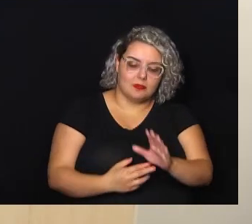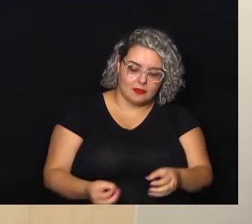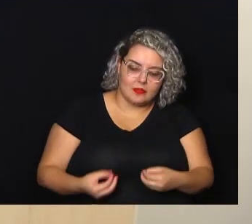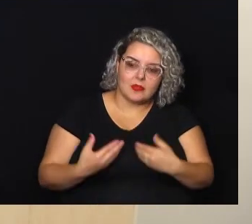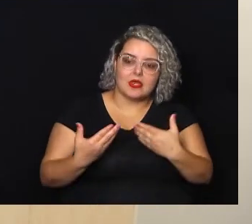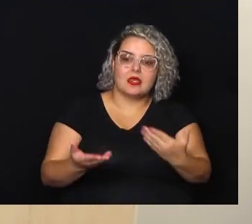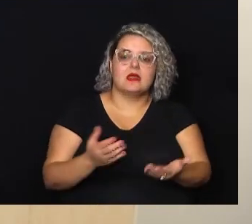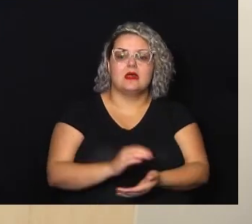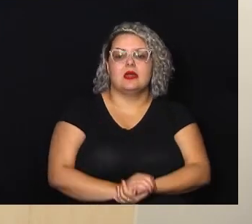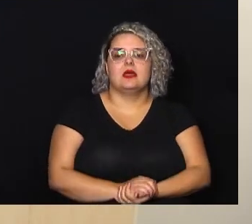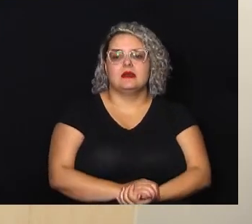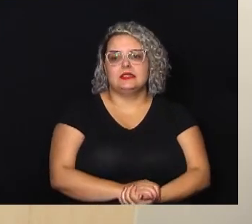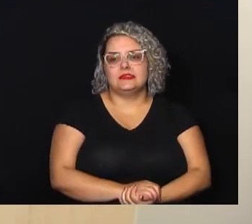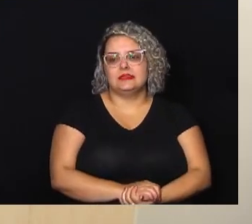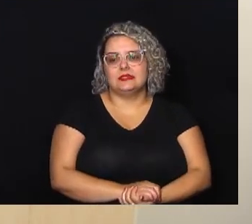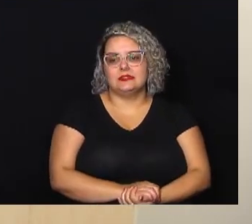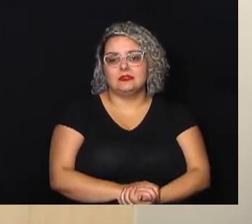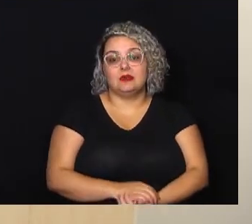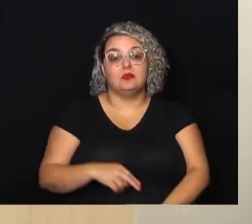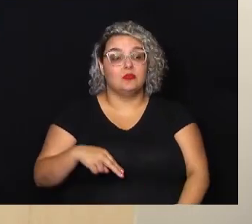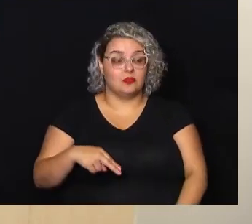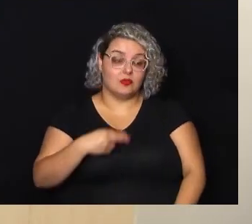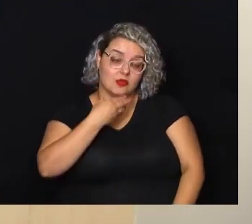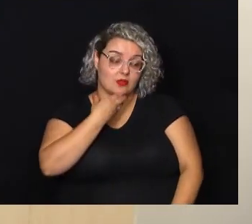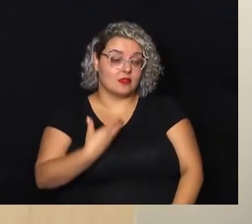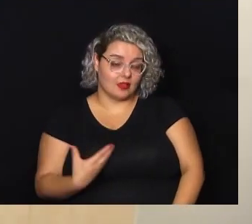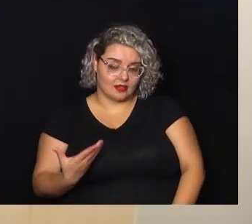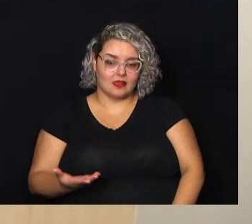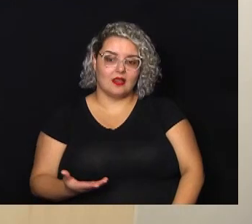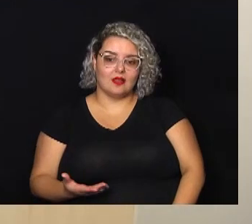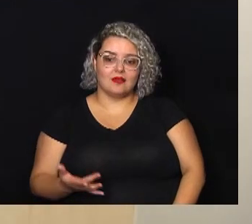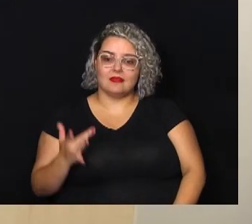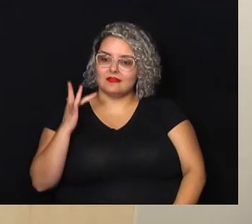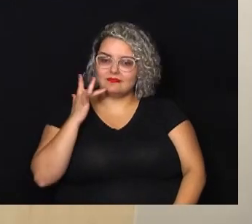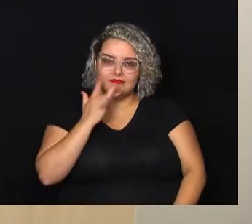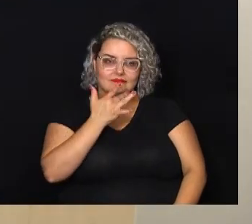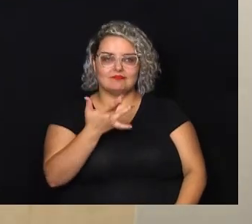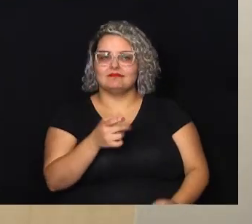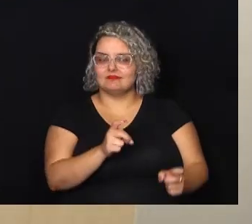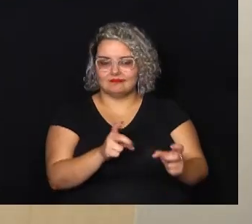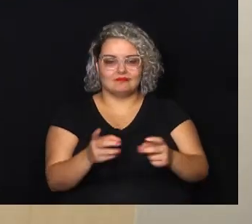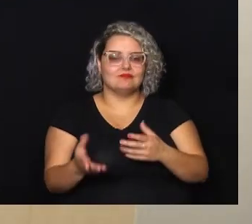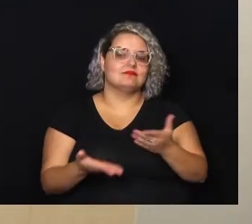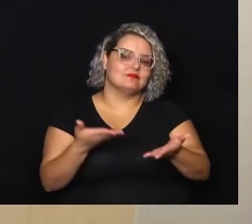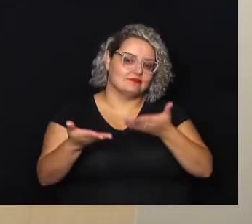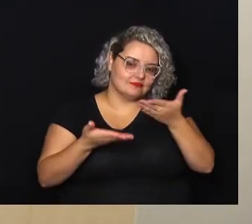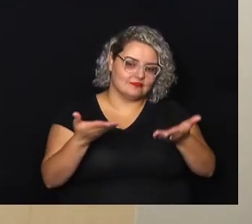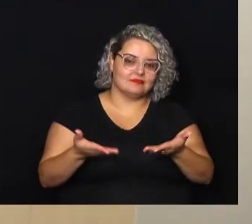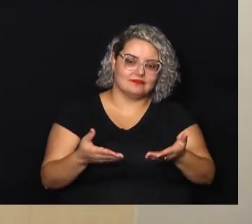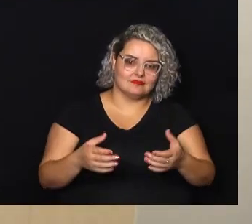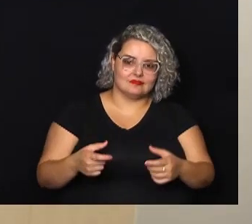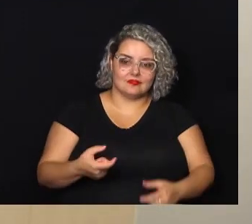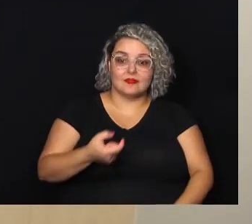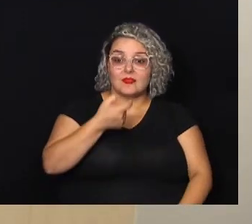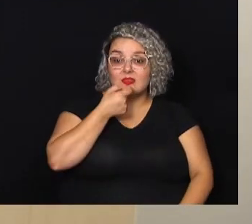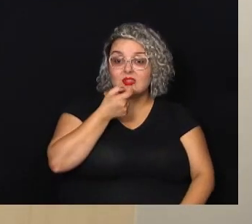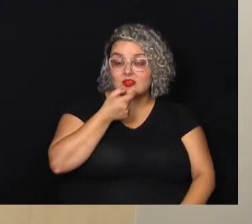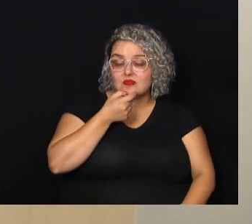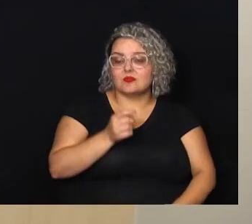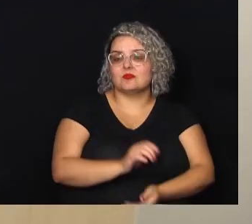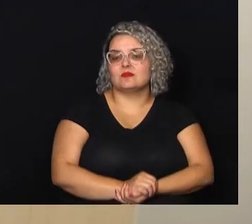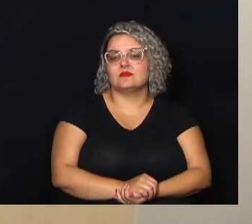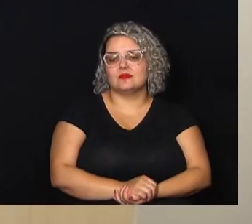para trazer pro Natal. E foi super gostoso, foi muito elogiado